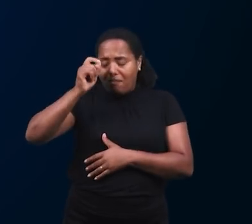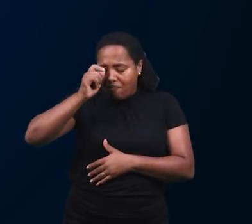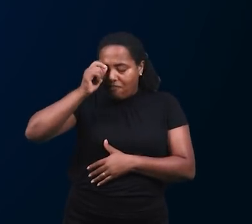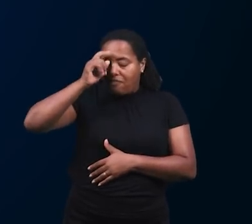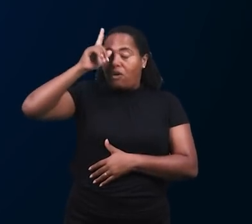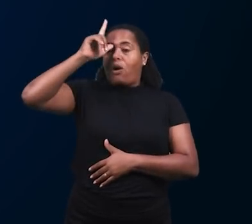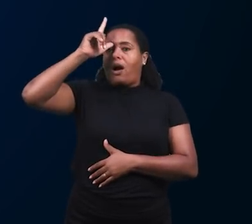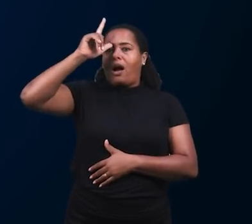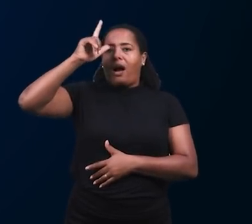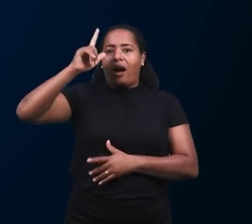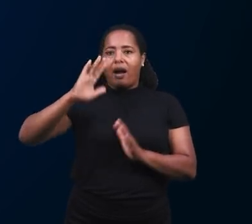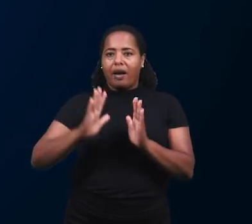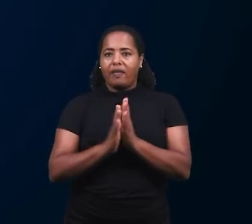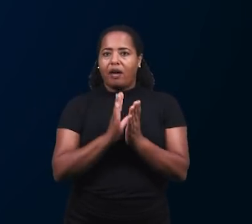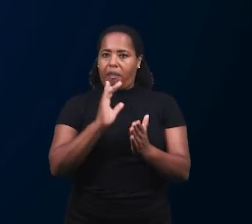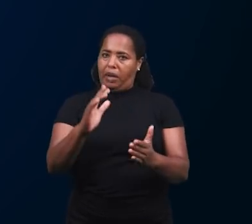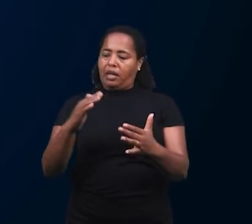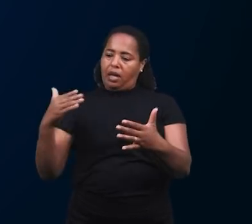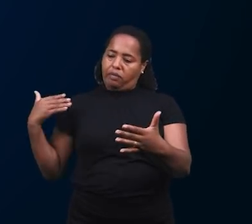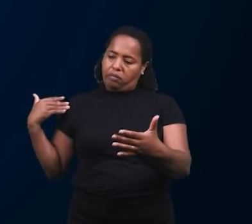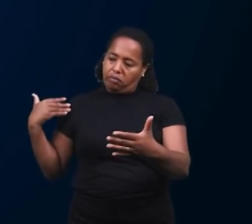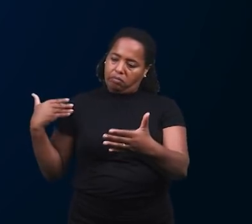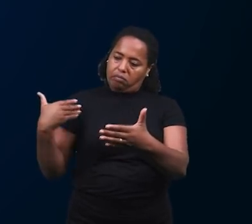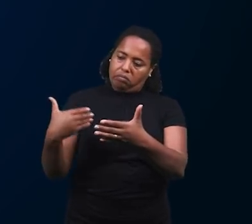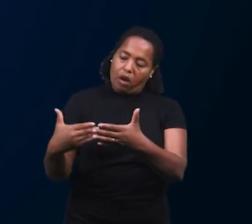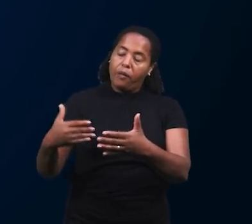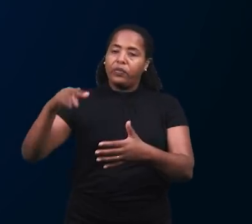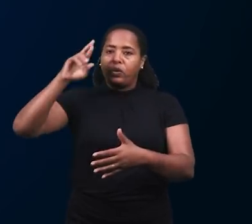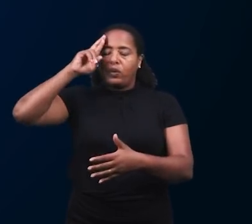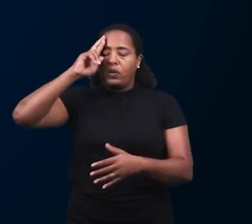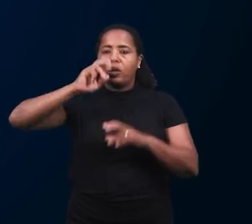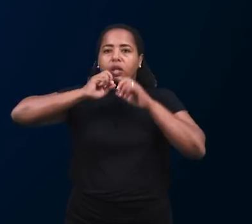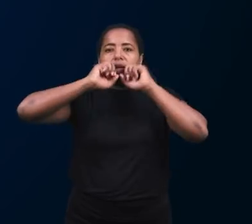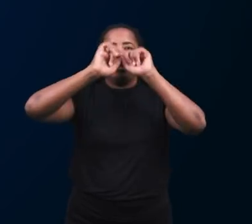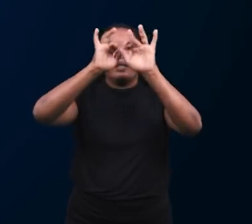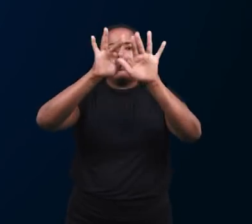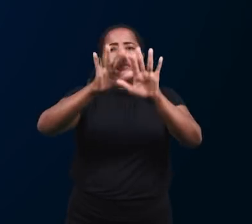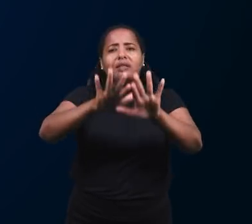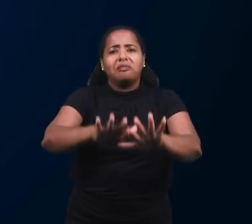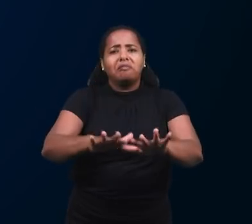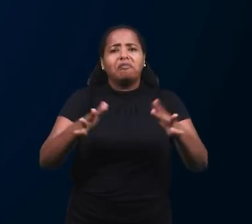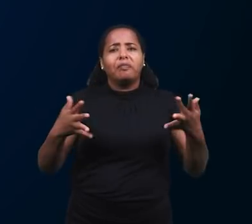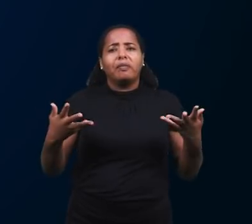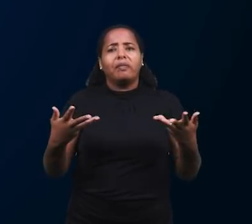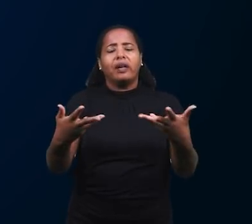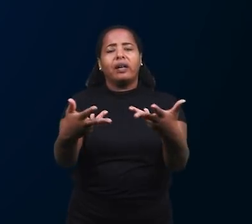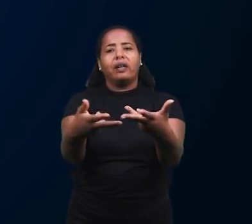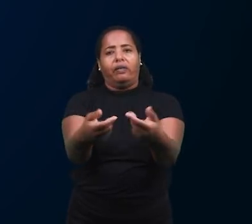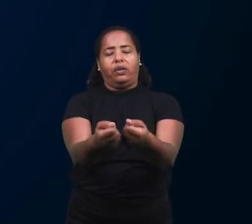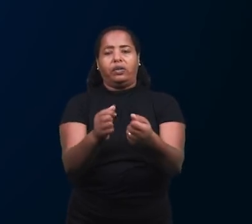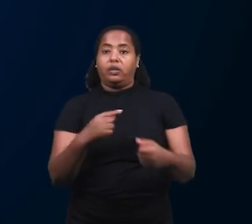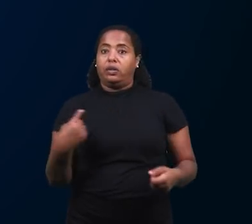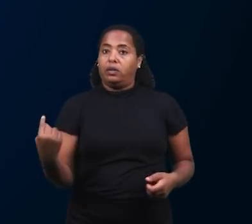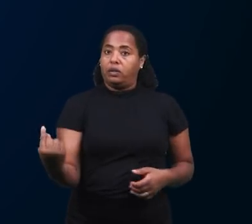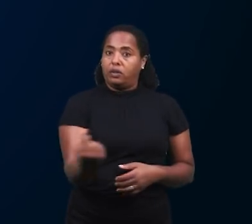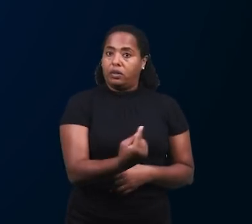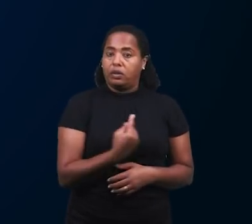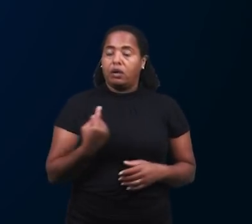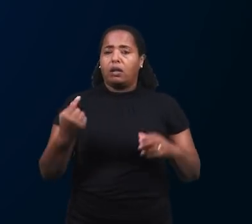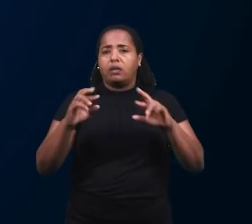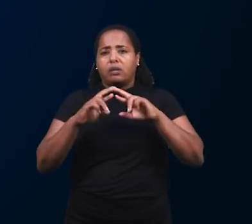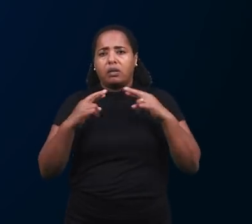dado na palavra nesse último ano, vamos dizer assim. O Senhor tem nos abençoado de